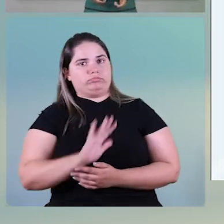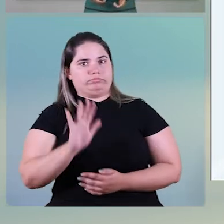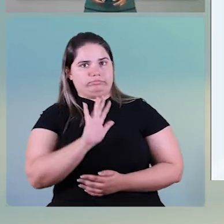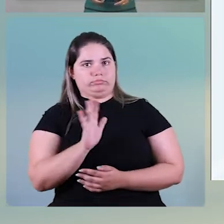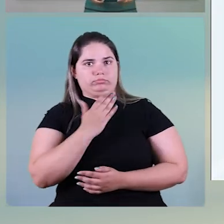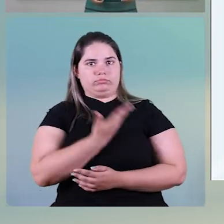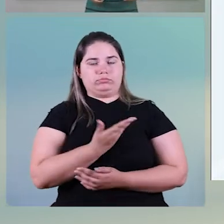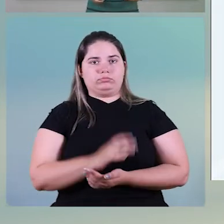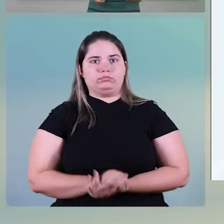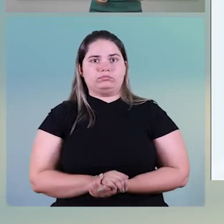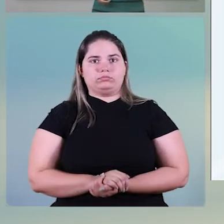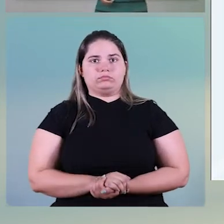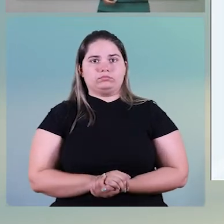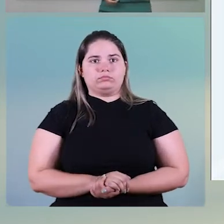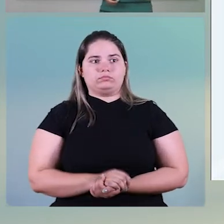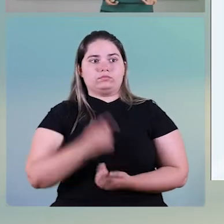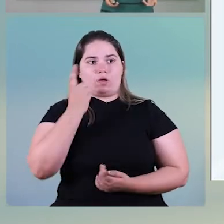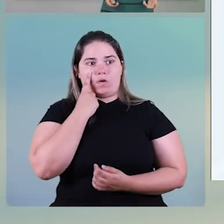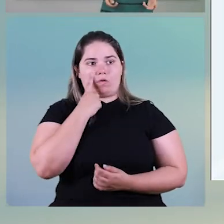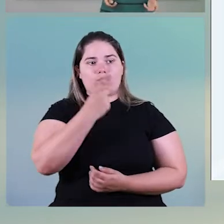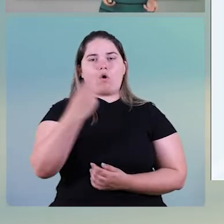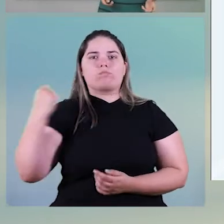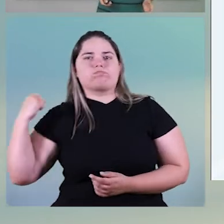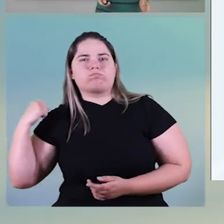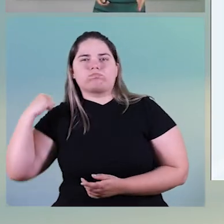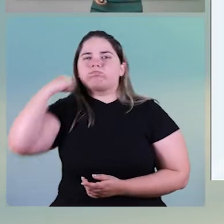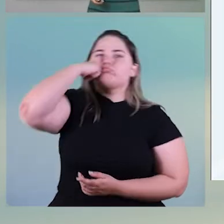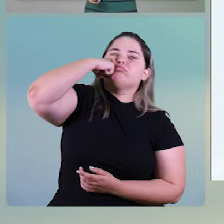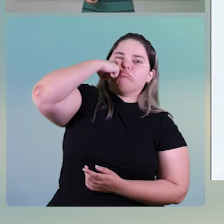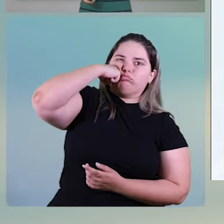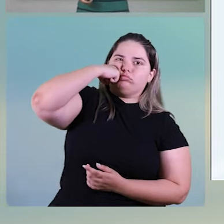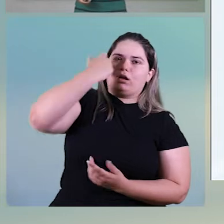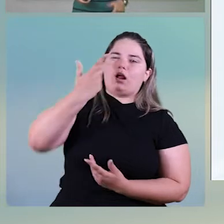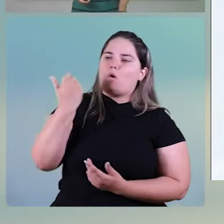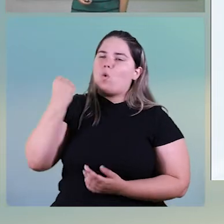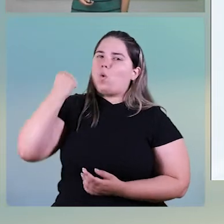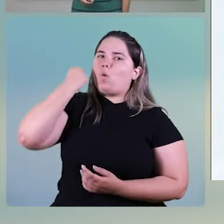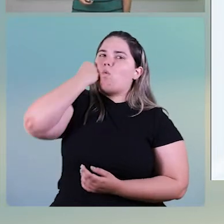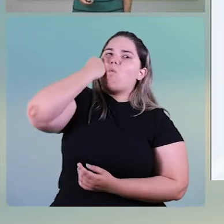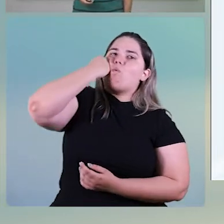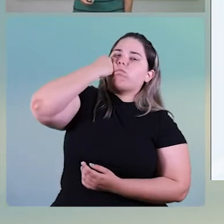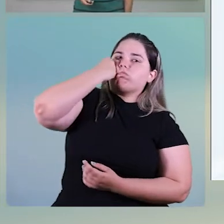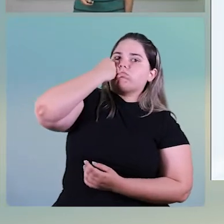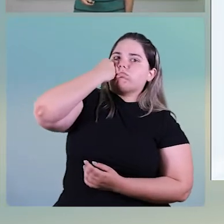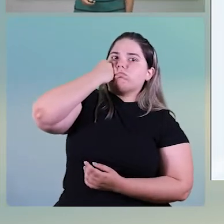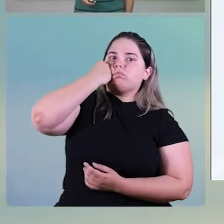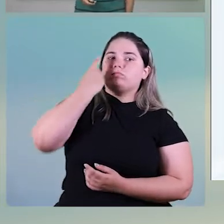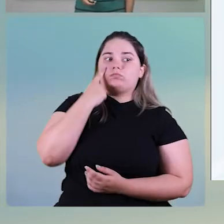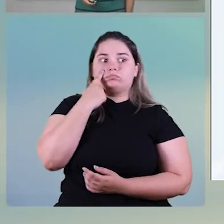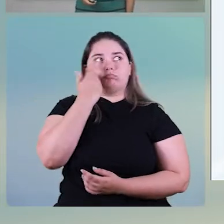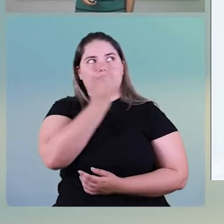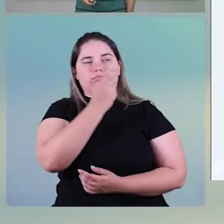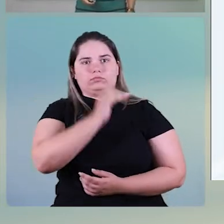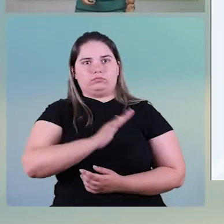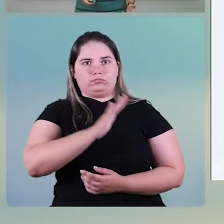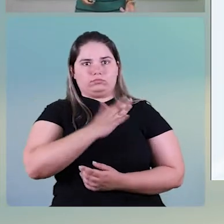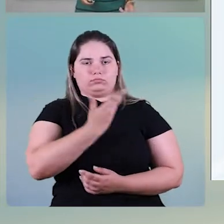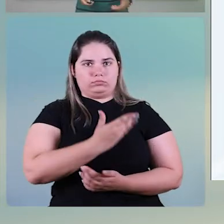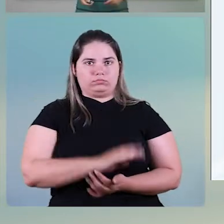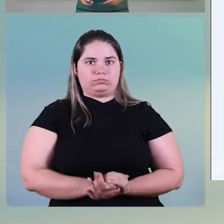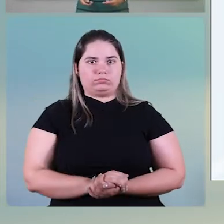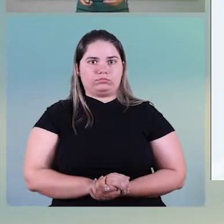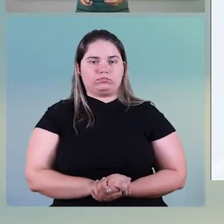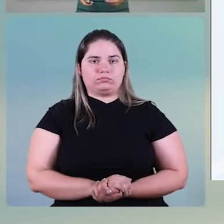né? Onde um punho de um lutador atinge a cabeça de o seu oponente e